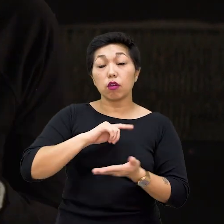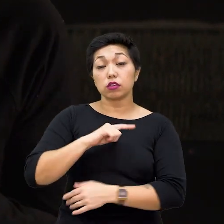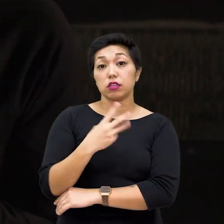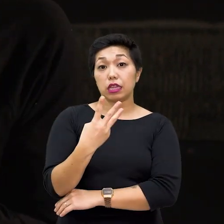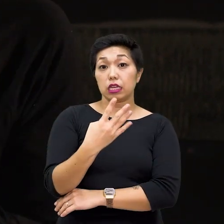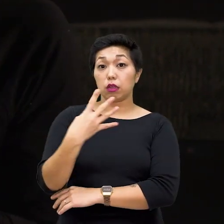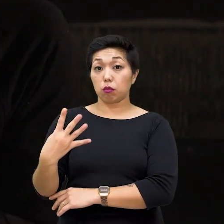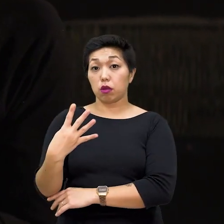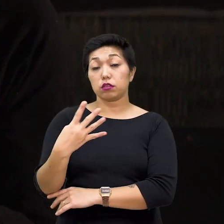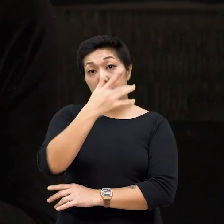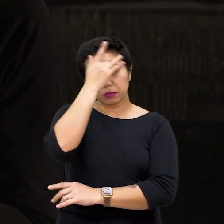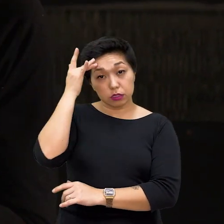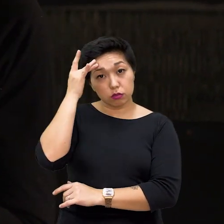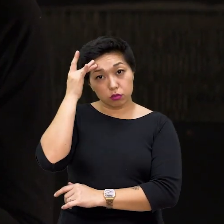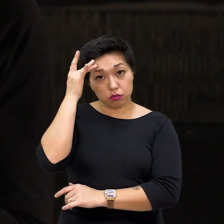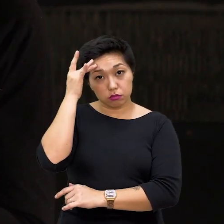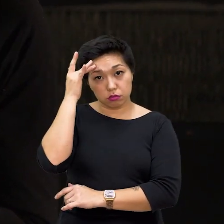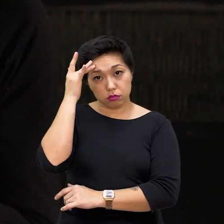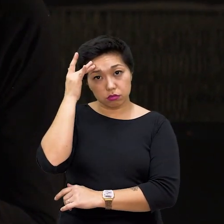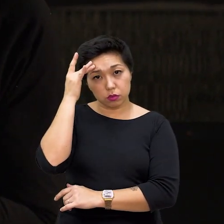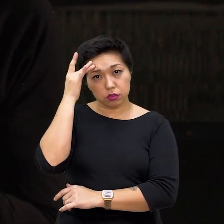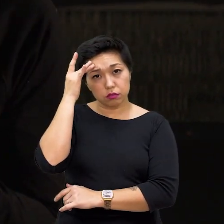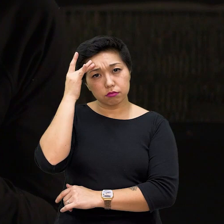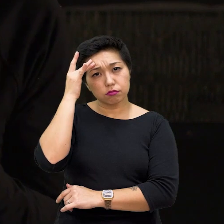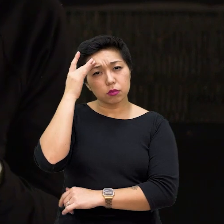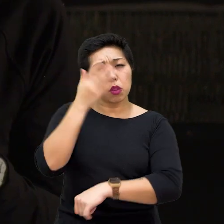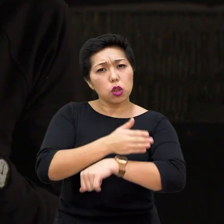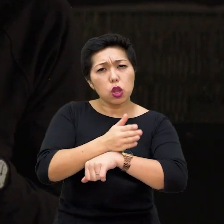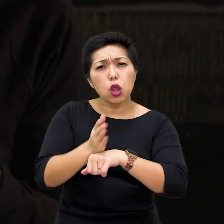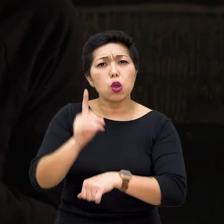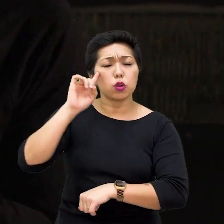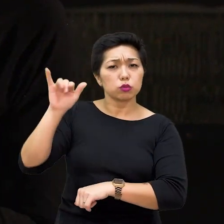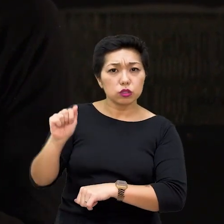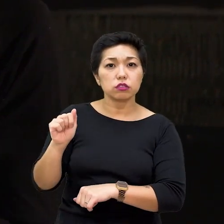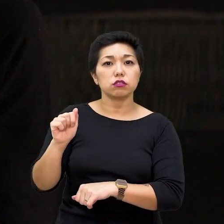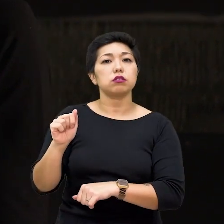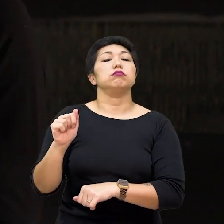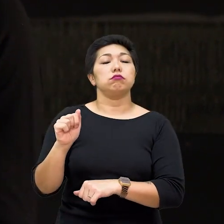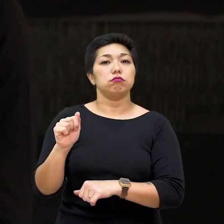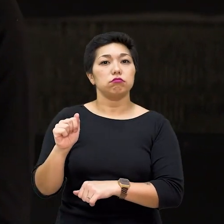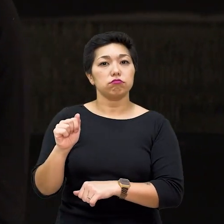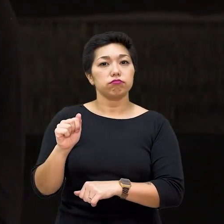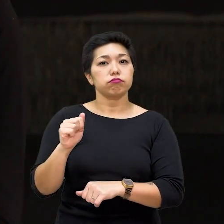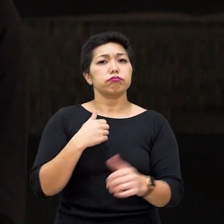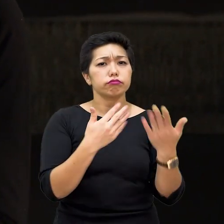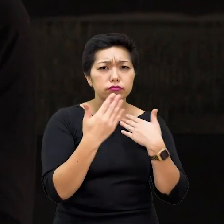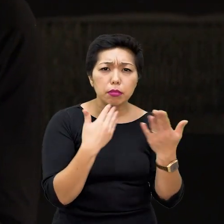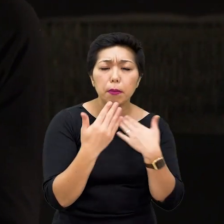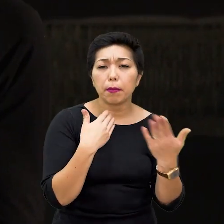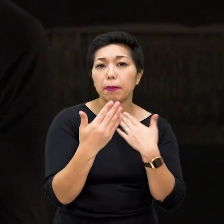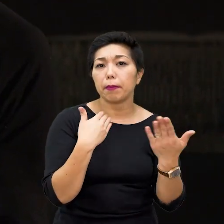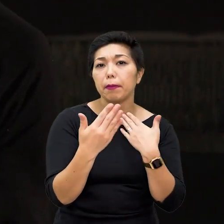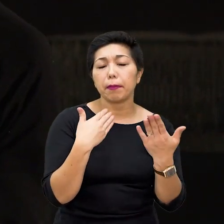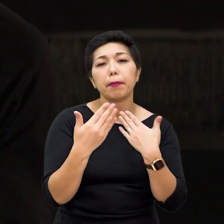34 pessoas, continuamente, durante o dia, fazem o diálogo com as pessoas